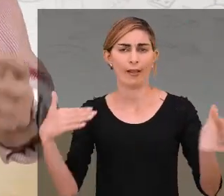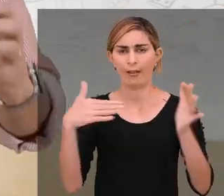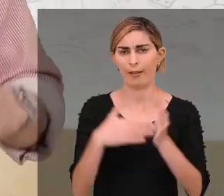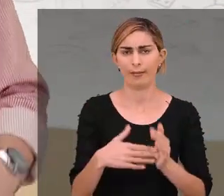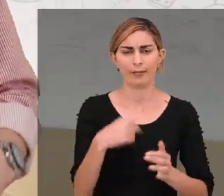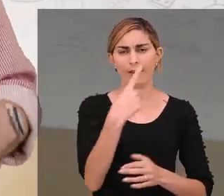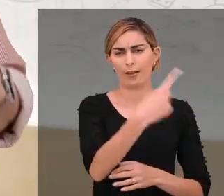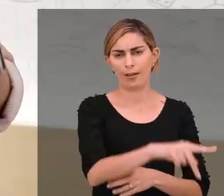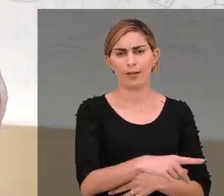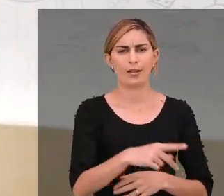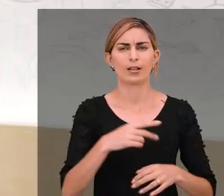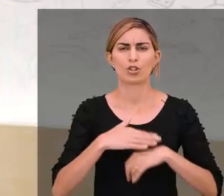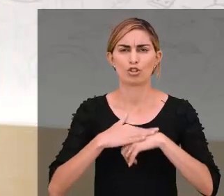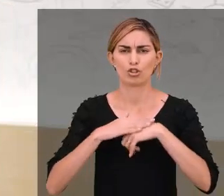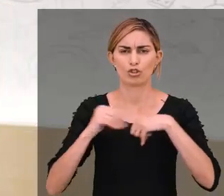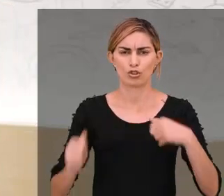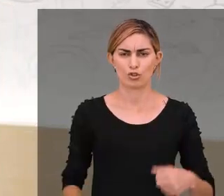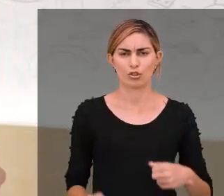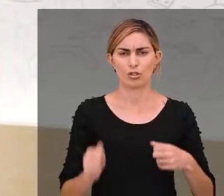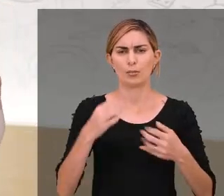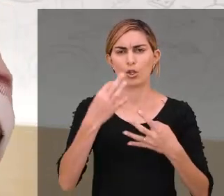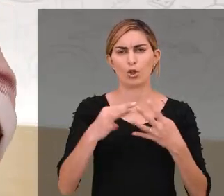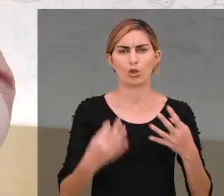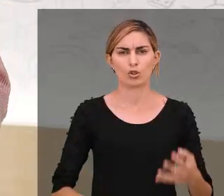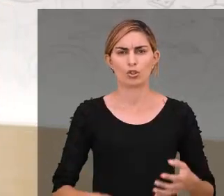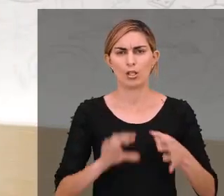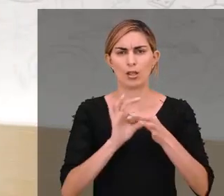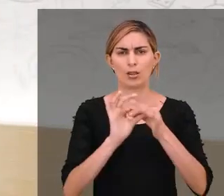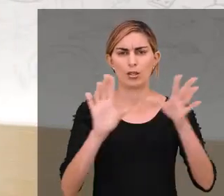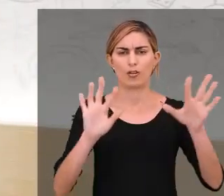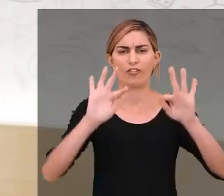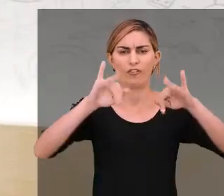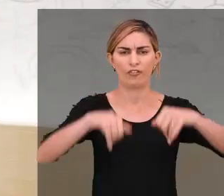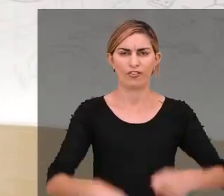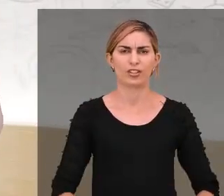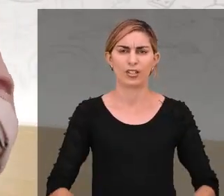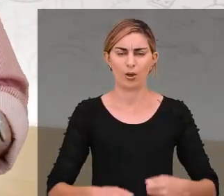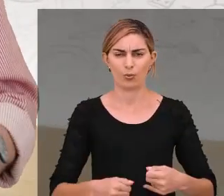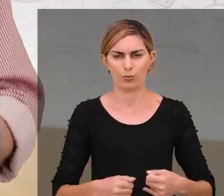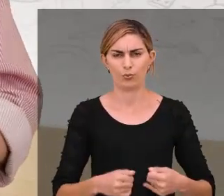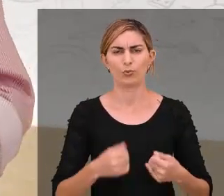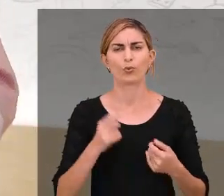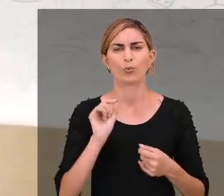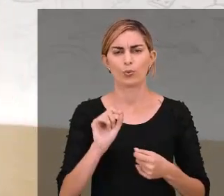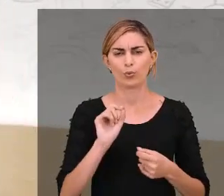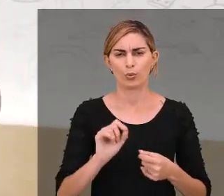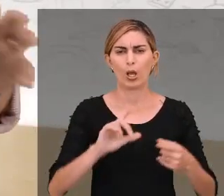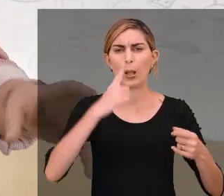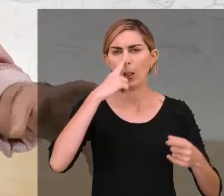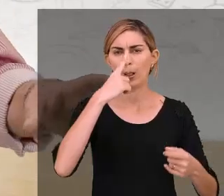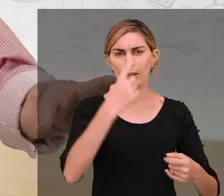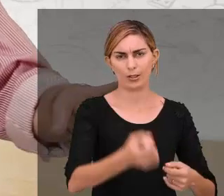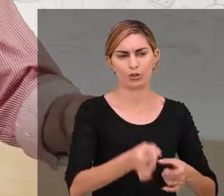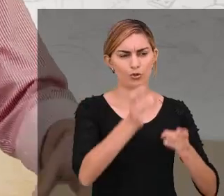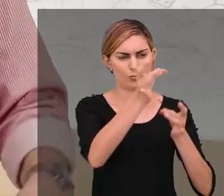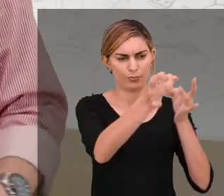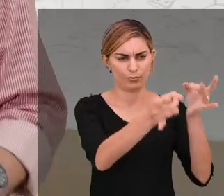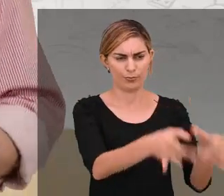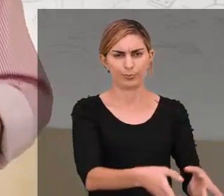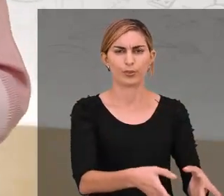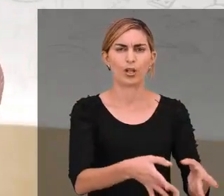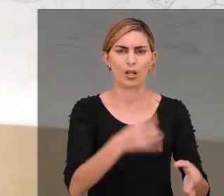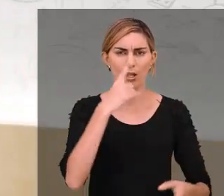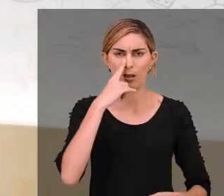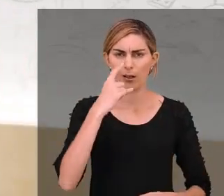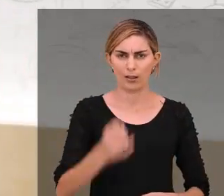até que ele vá para o que a gente chama em logística reversa de disposição final. A disposição final seria o lixo. O lixo